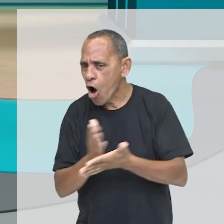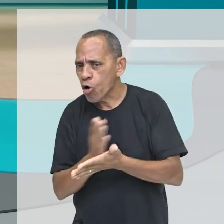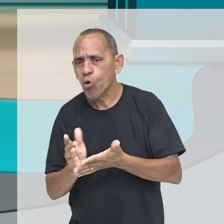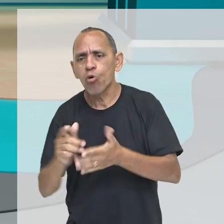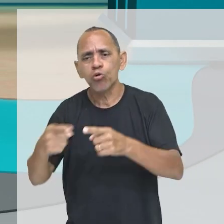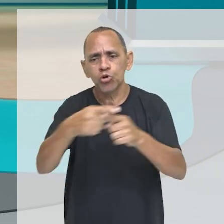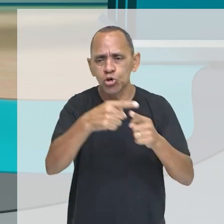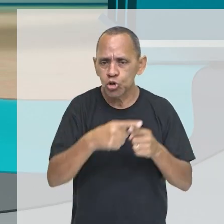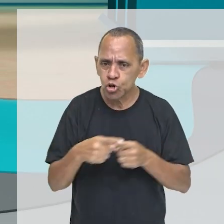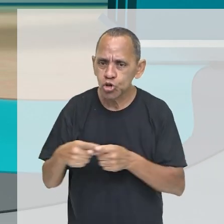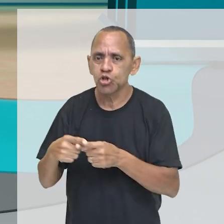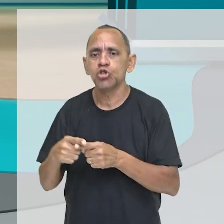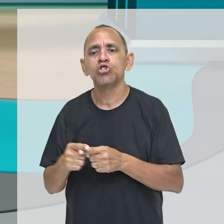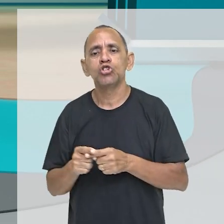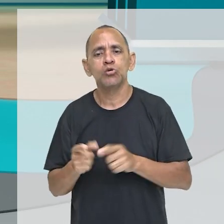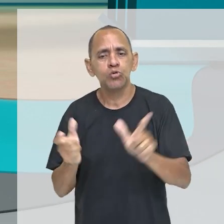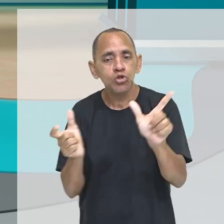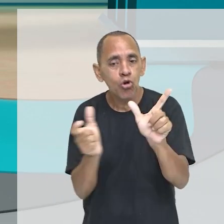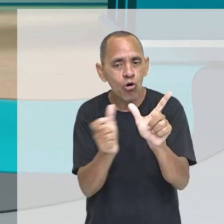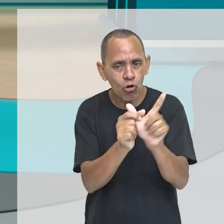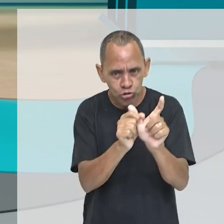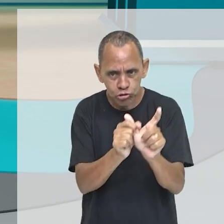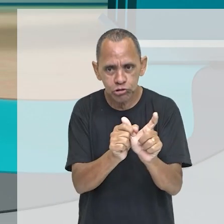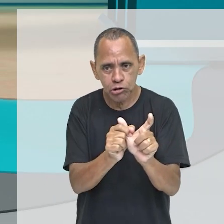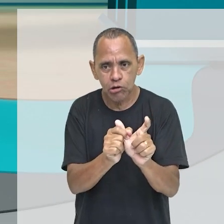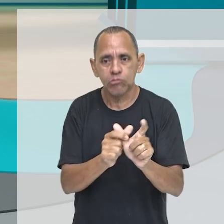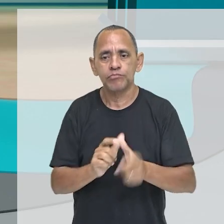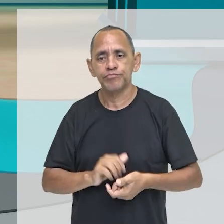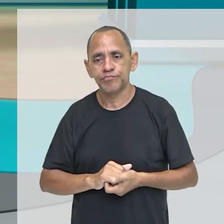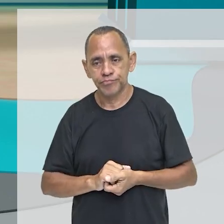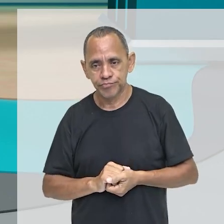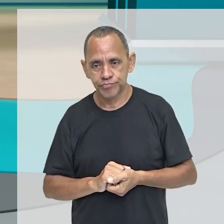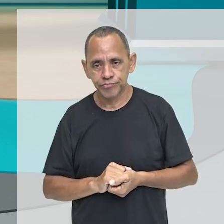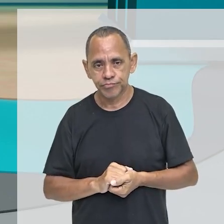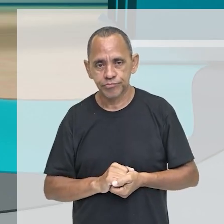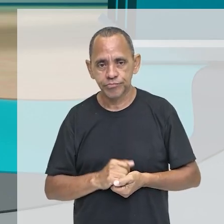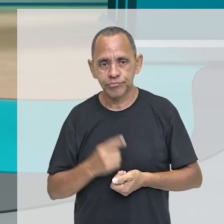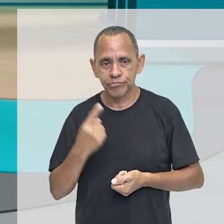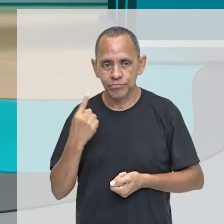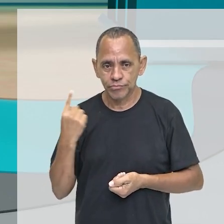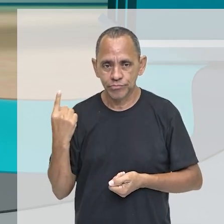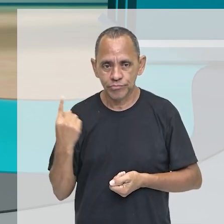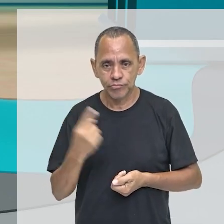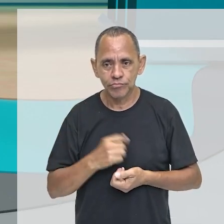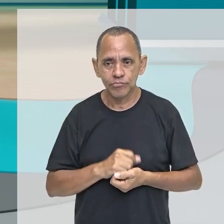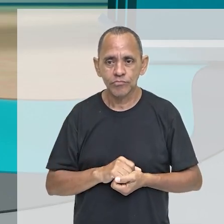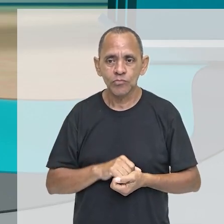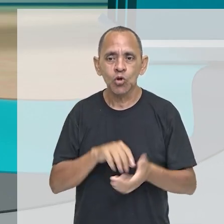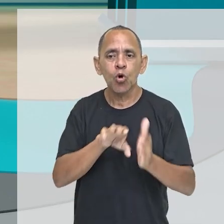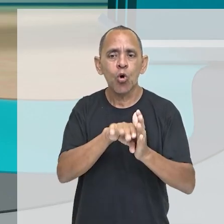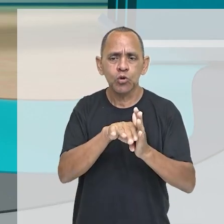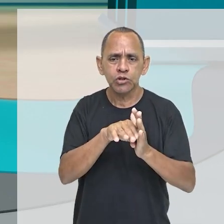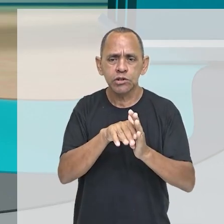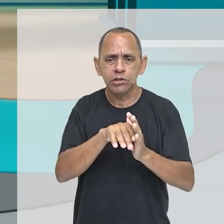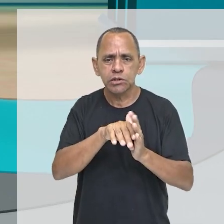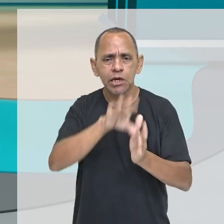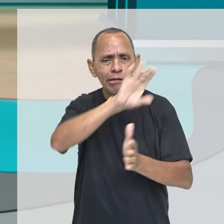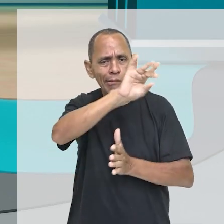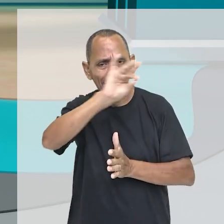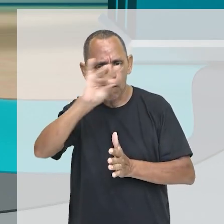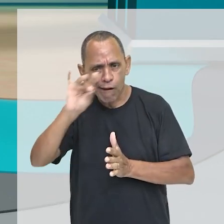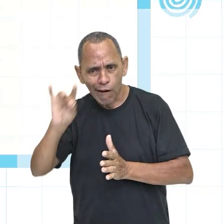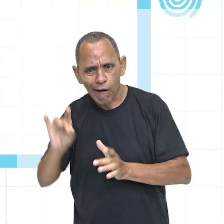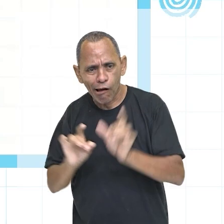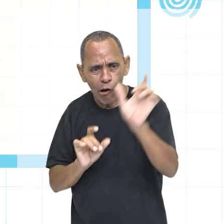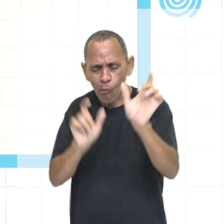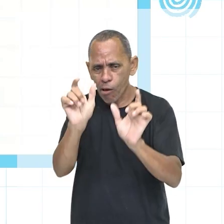alguns tipos de linking words. Eu vou aqui, né, ver junto com vocês qual é a definição de cada uma delas. Vamos ver se vocês conseguem ir